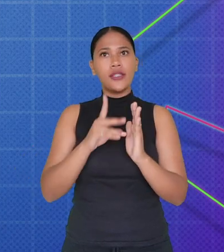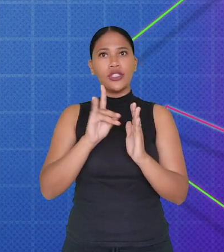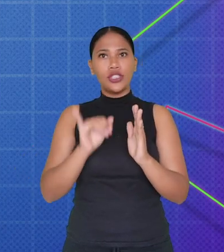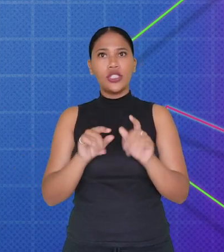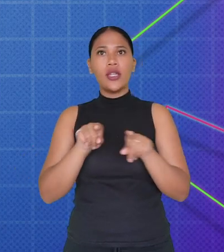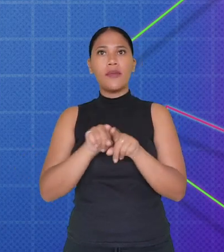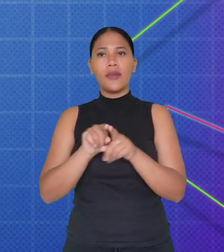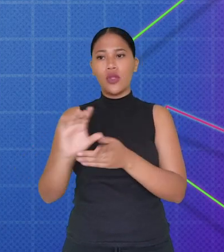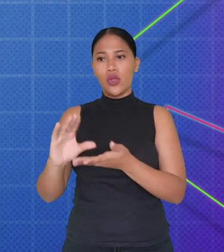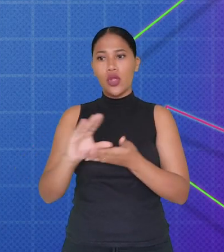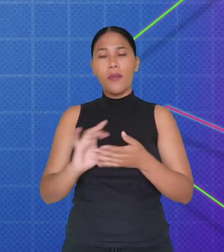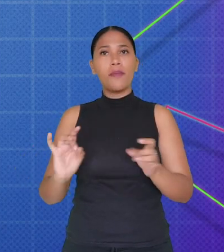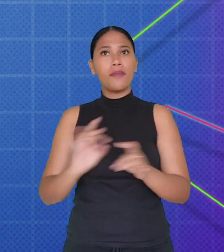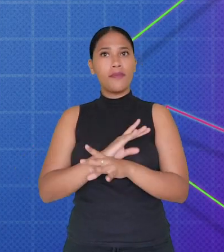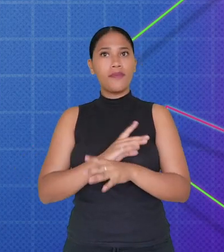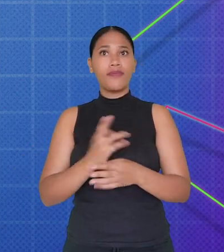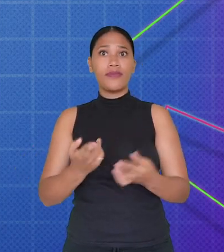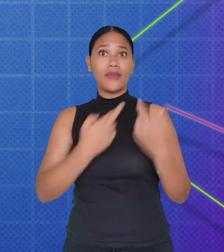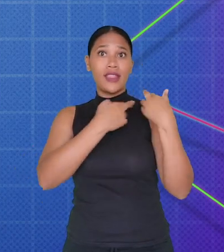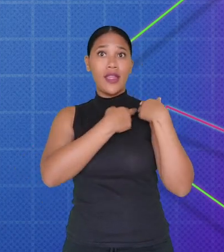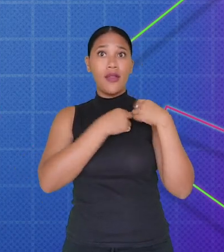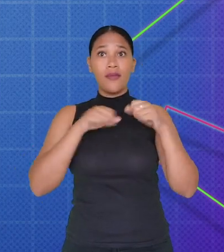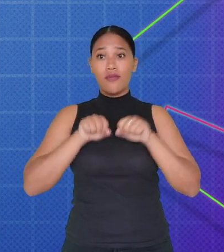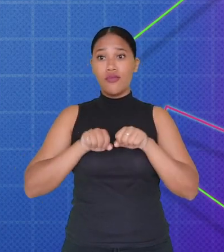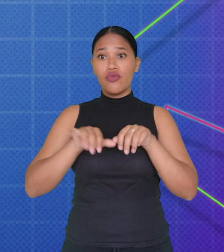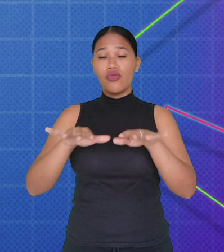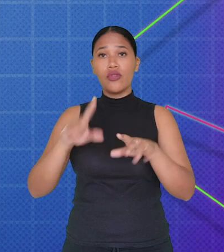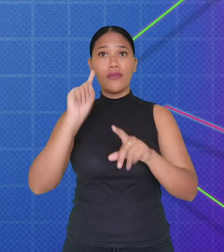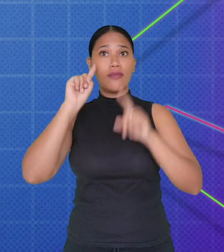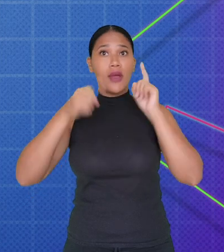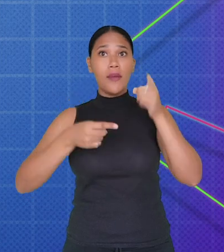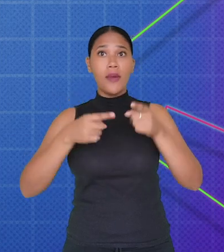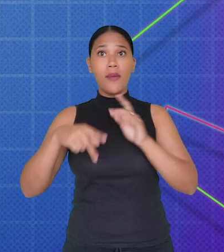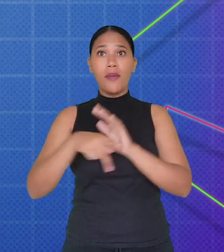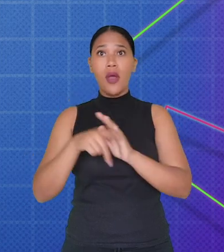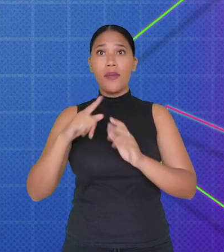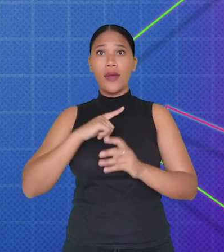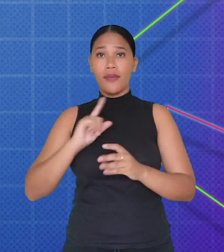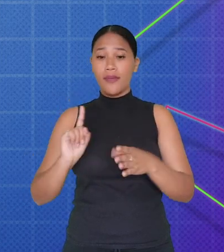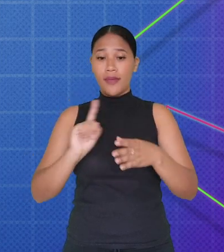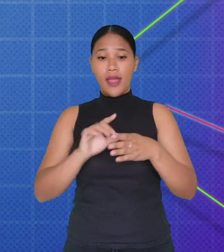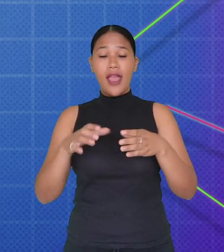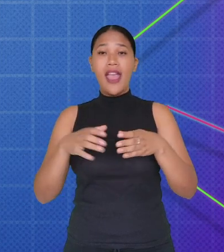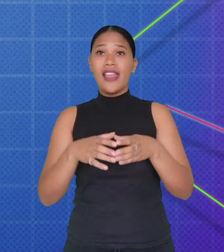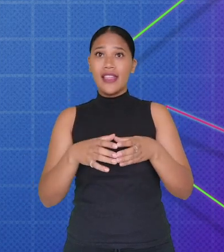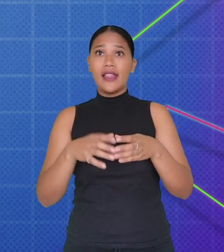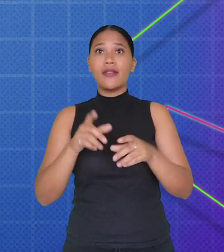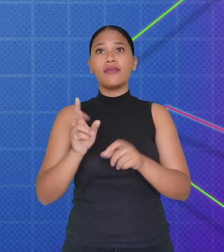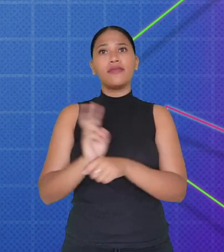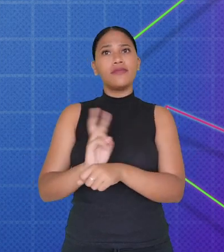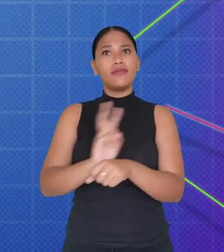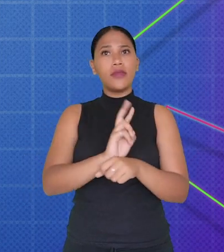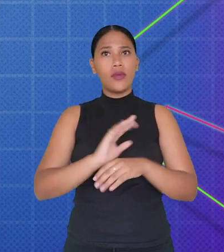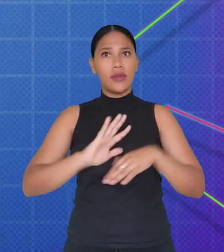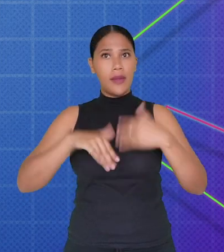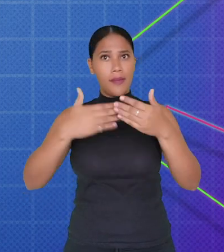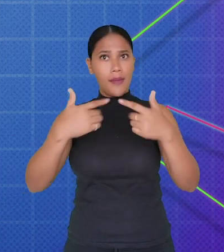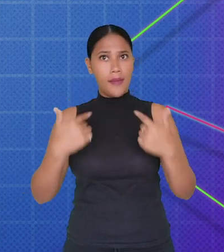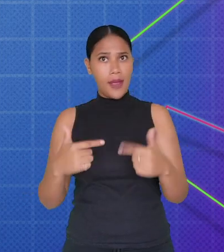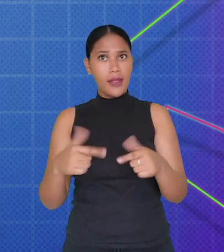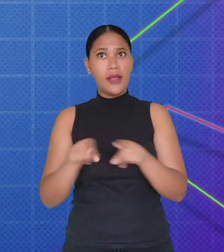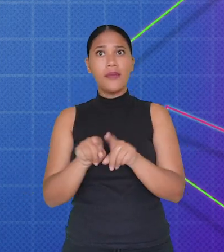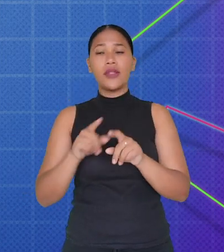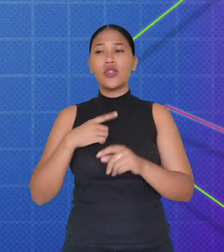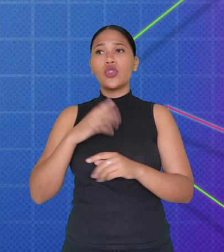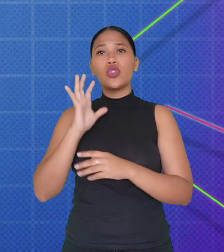dentro do prazo e do orçamento estabelecido ele é responsável por distribuir as tarefas entre os membros da equipe monitorar o progresso do trabalho